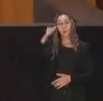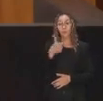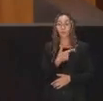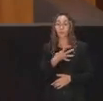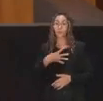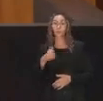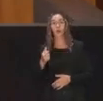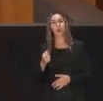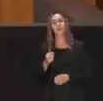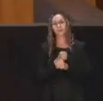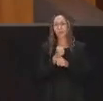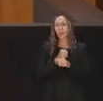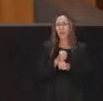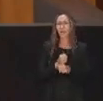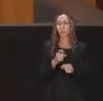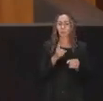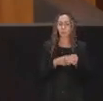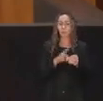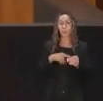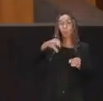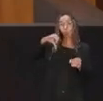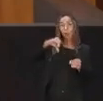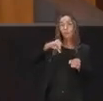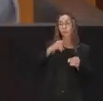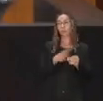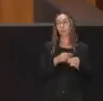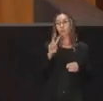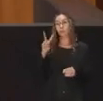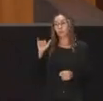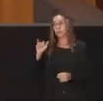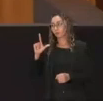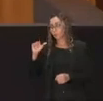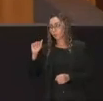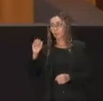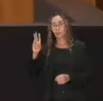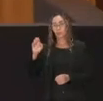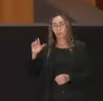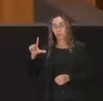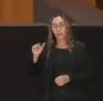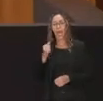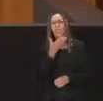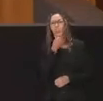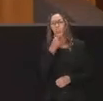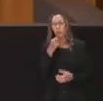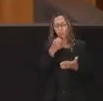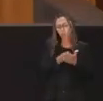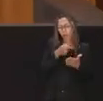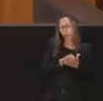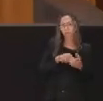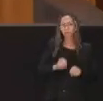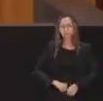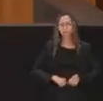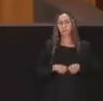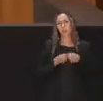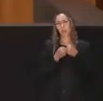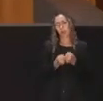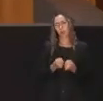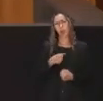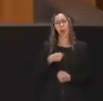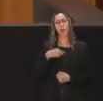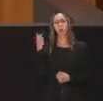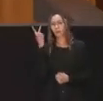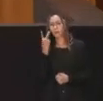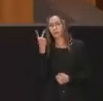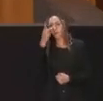para 9 anos de Vila Bela. Eu amo o município de Vila Bela, tem homem trabalhador, homem lutador, e eu valorizo as pessoas que têm